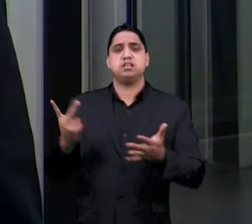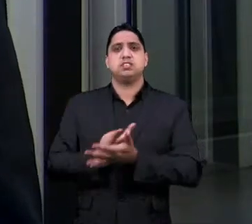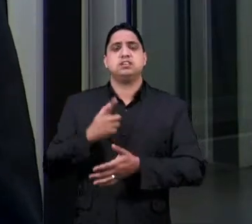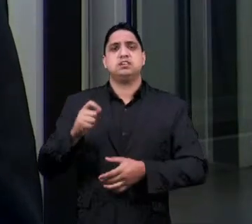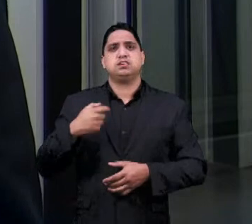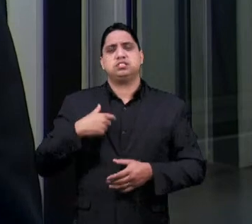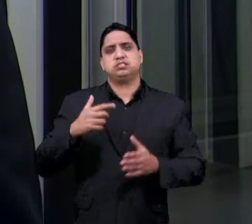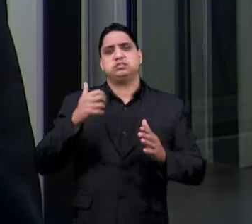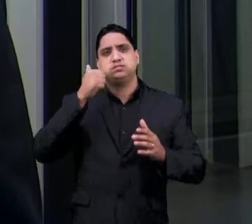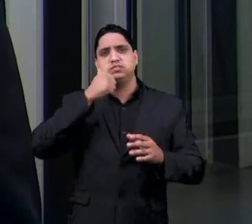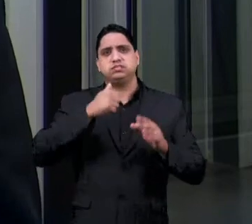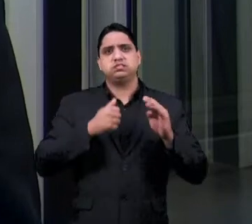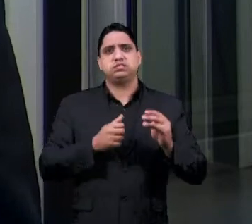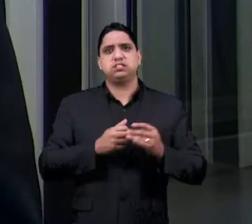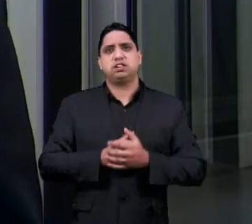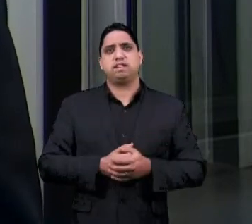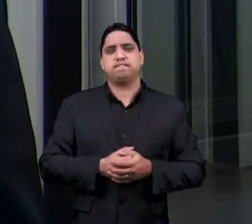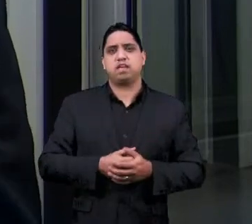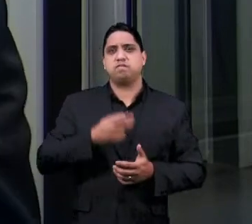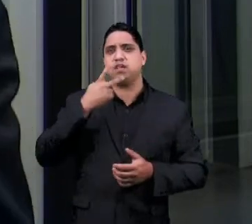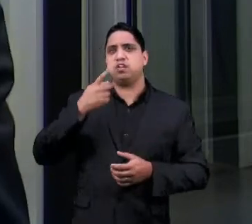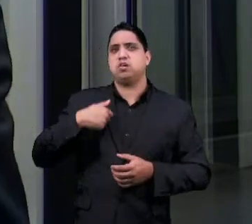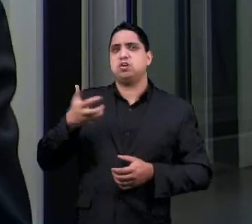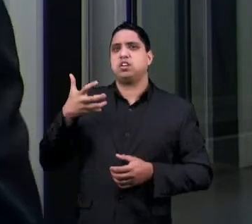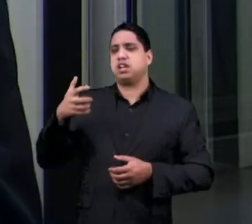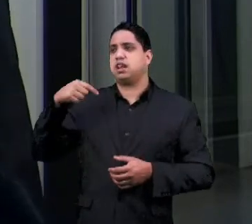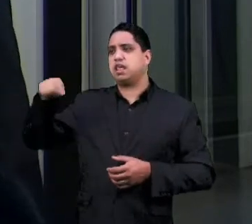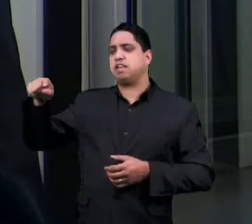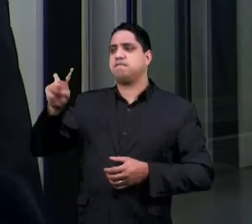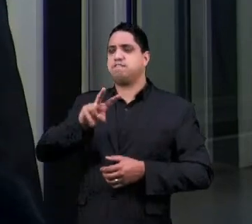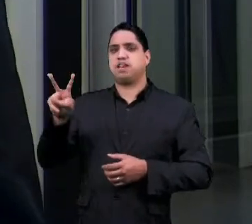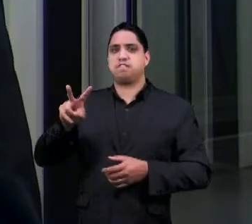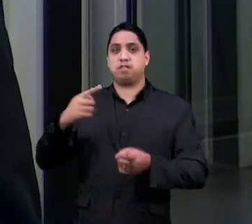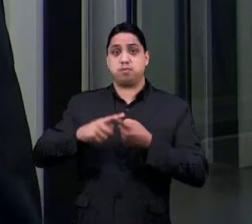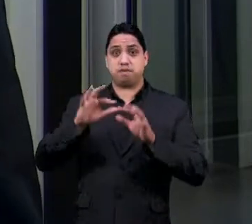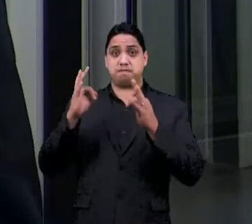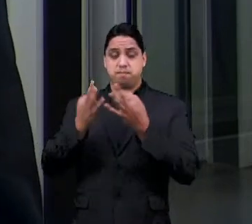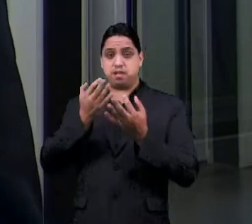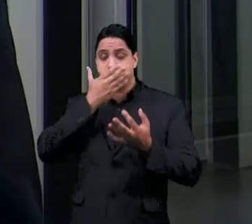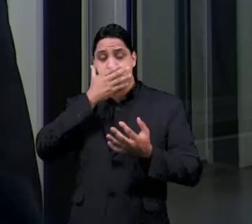esposa falou assim: eu gostaria de ir para Vila Velha, porque a família dela é toda aqui de Vila Velha.